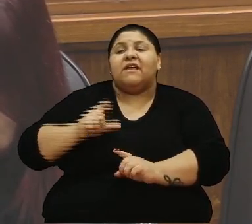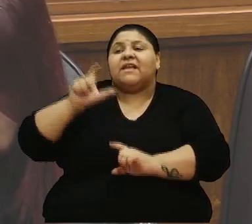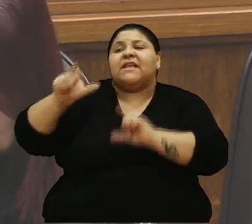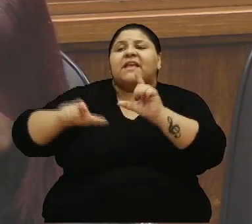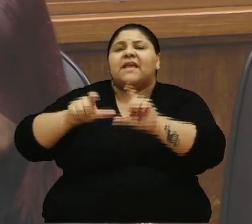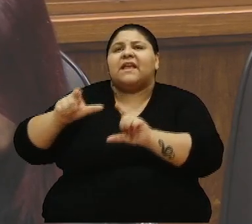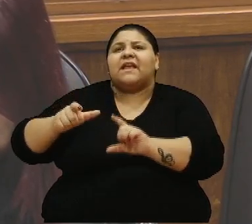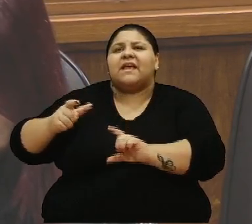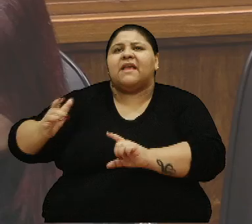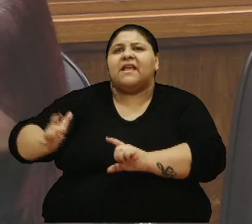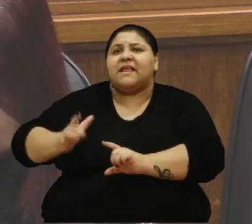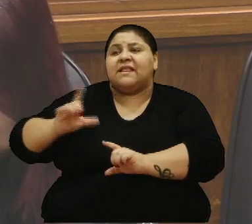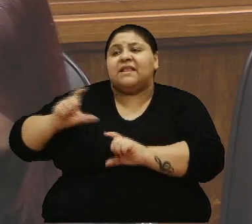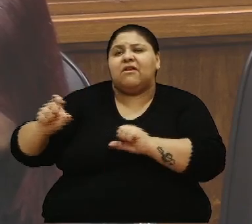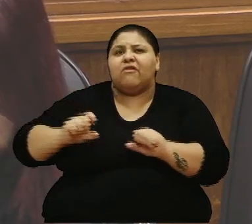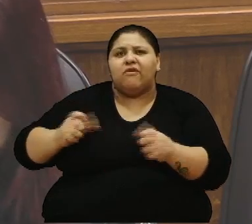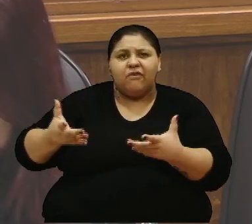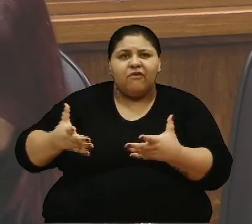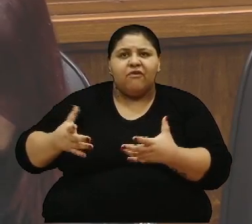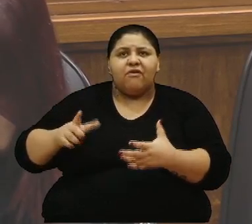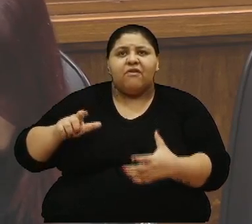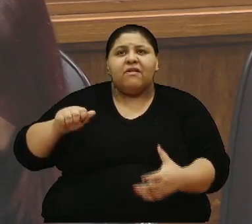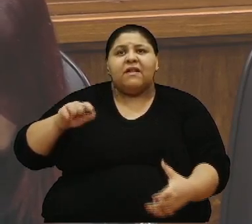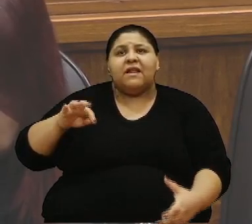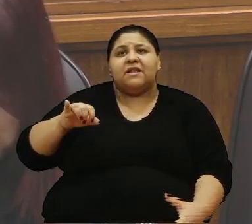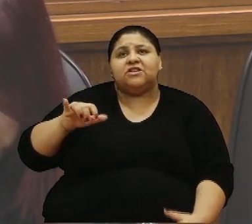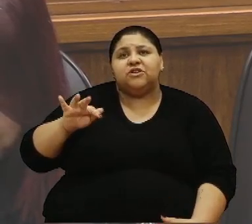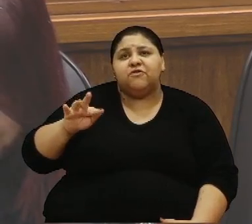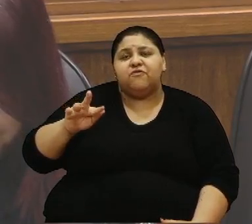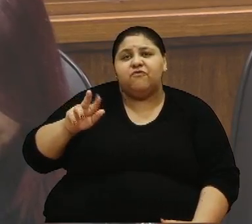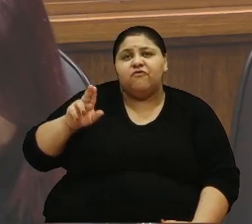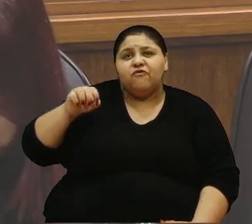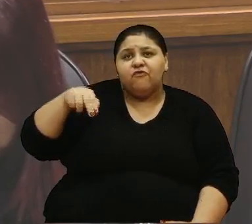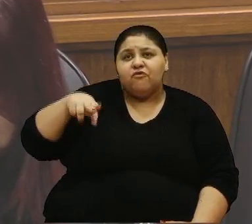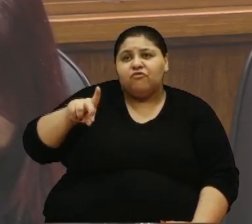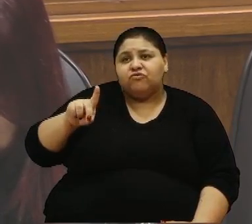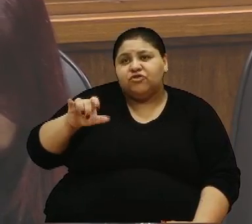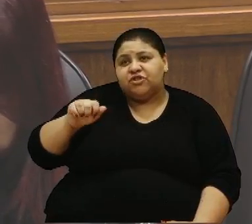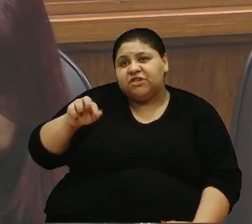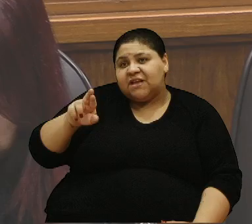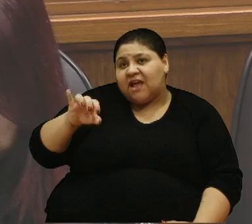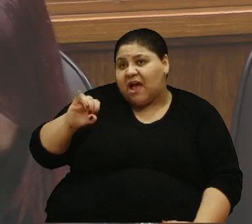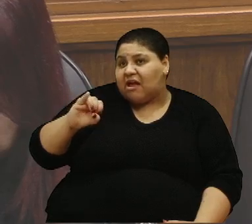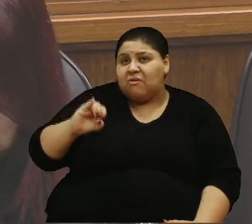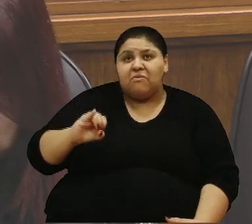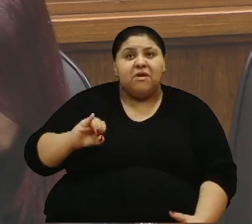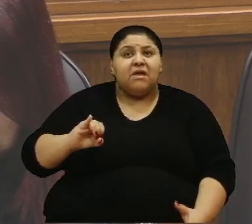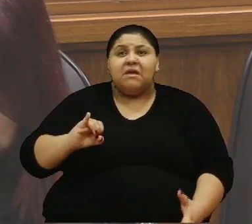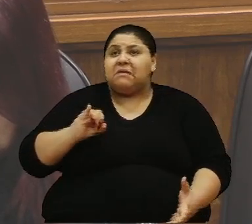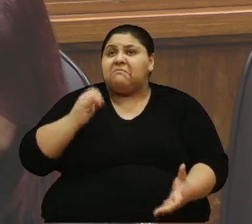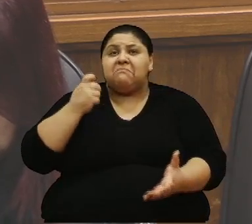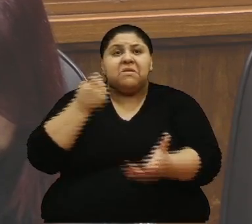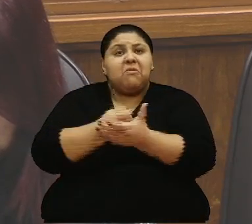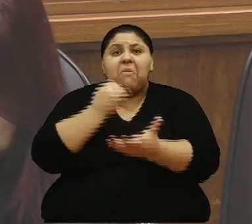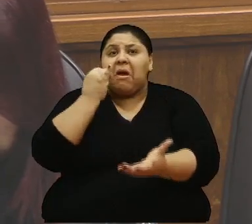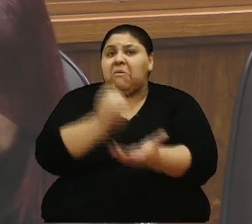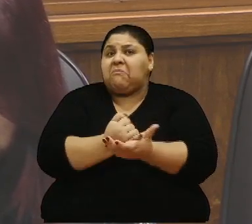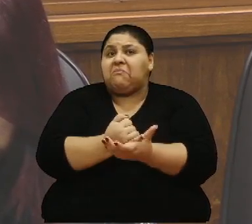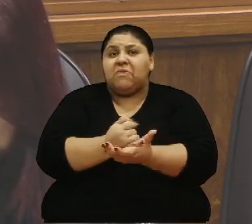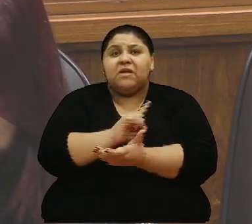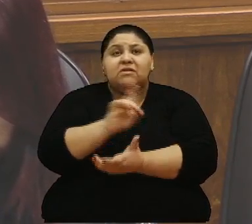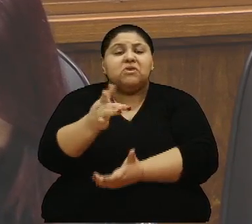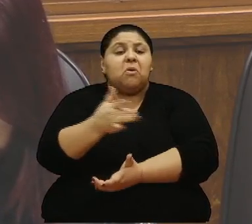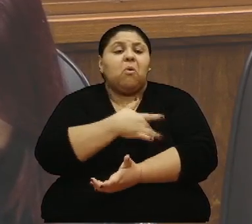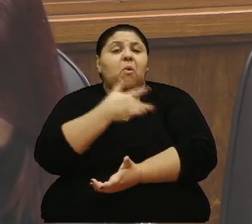que têm esse poder? São os latifundiários, que não pagam praticamente imposto nenhum, que não são